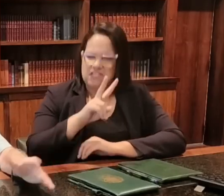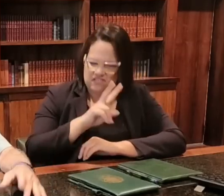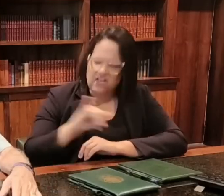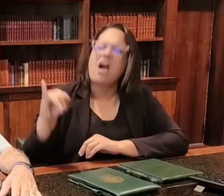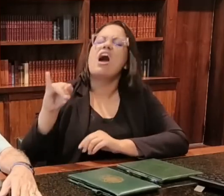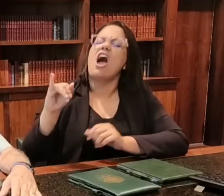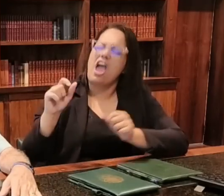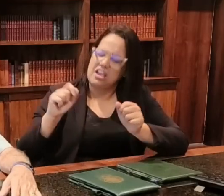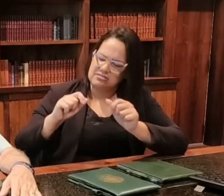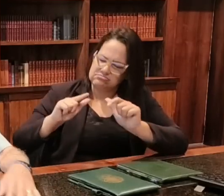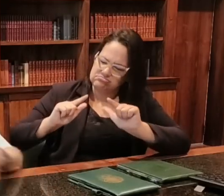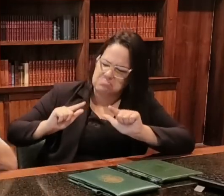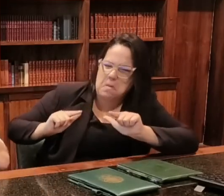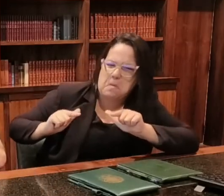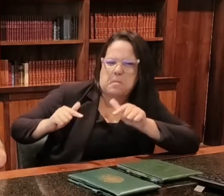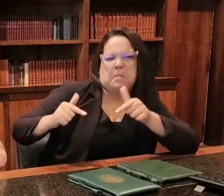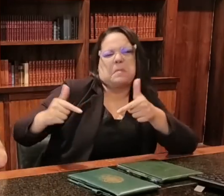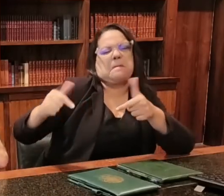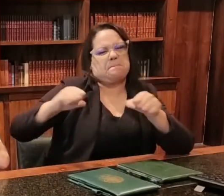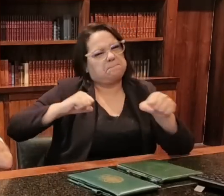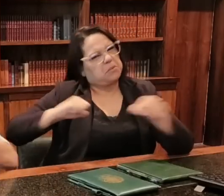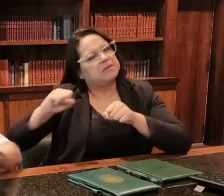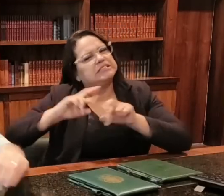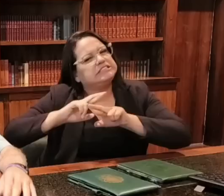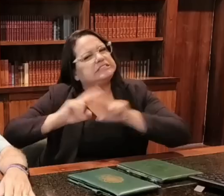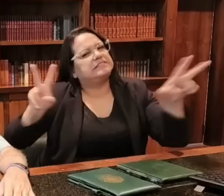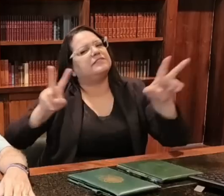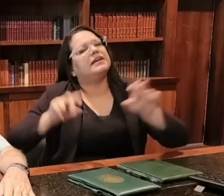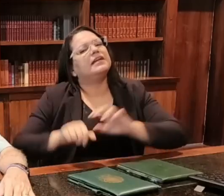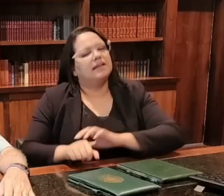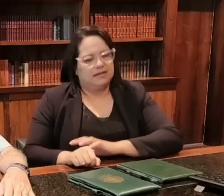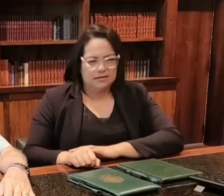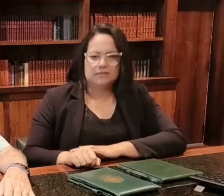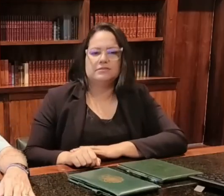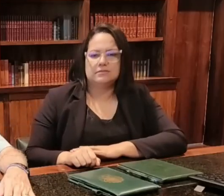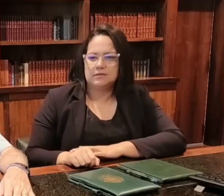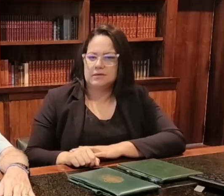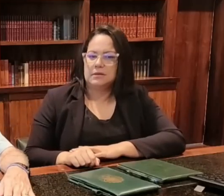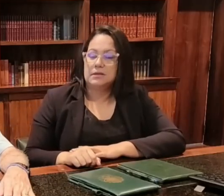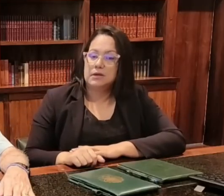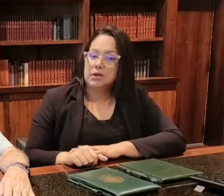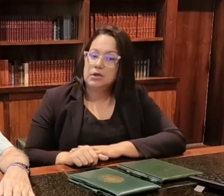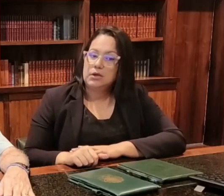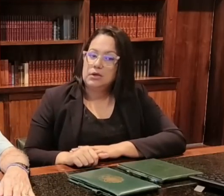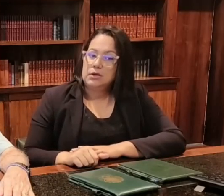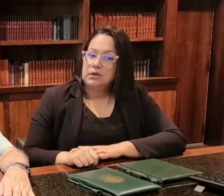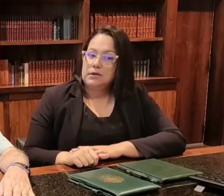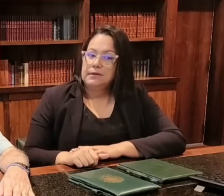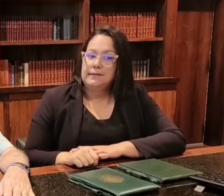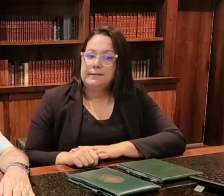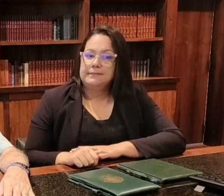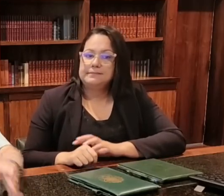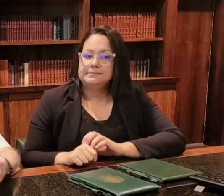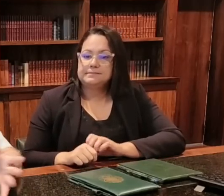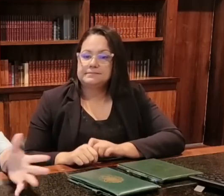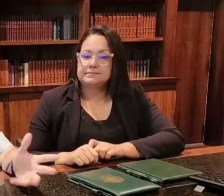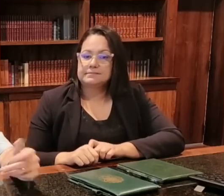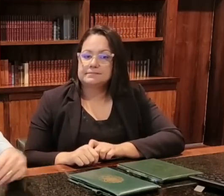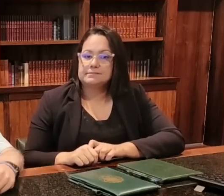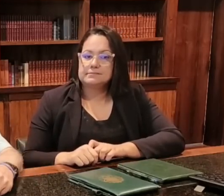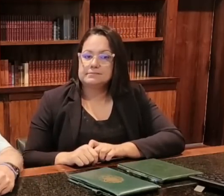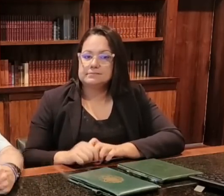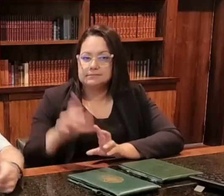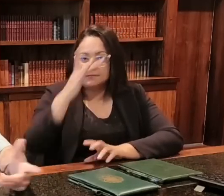sejam confundidos com terroristas veja que tudo isso acontece dias antes precoce do novo